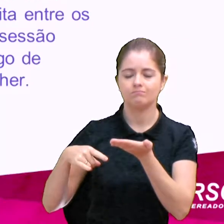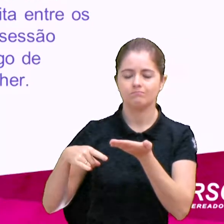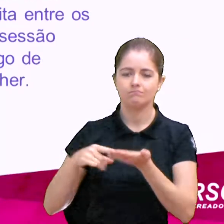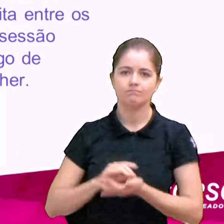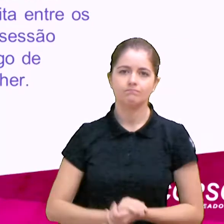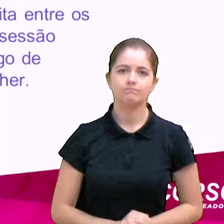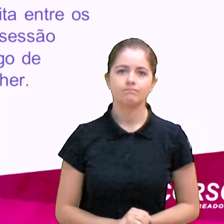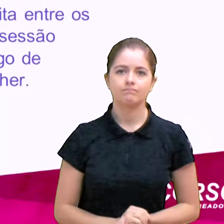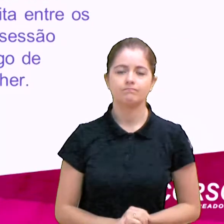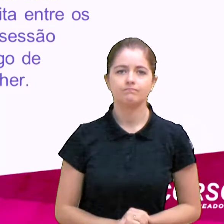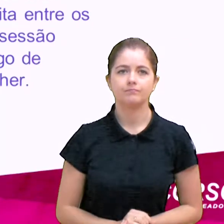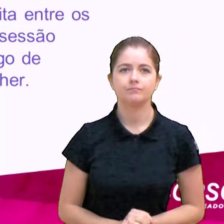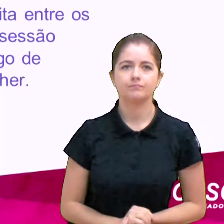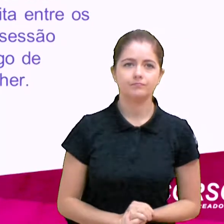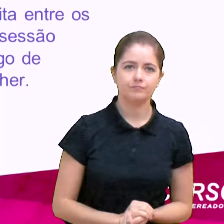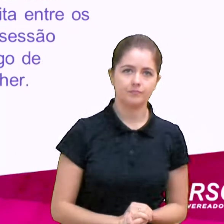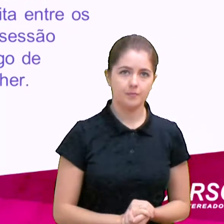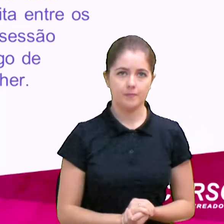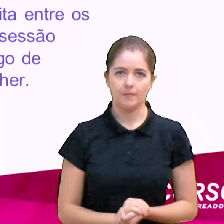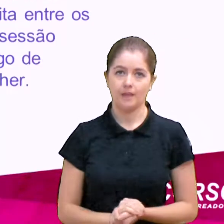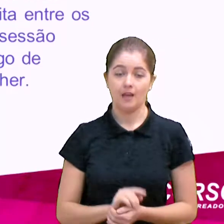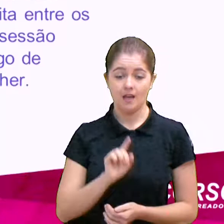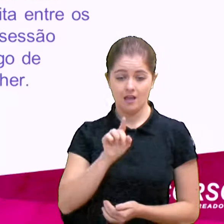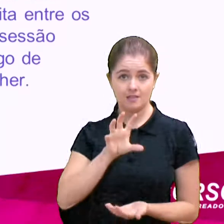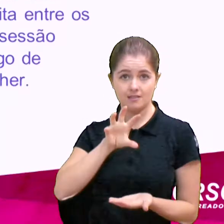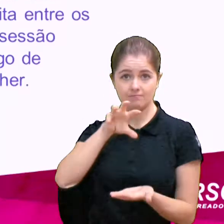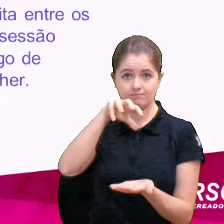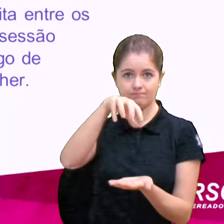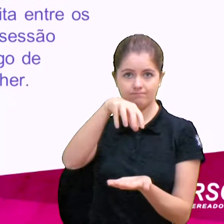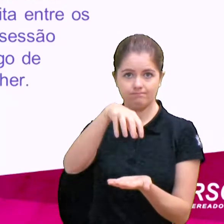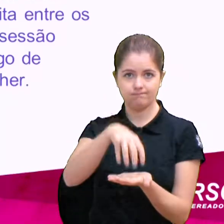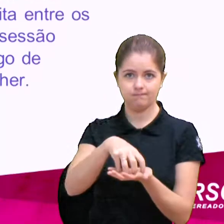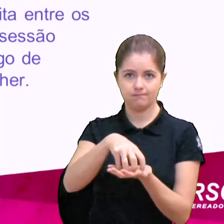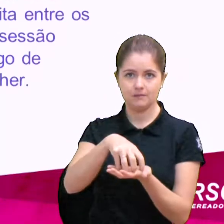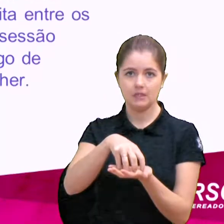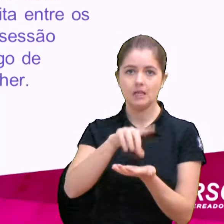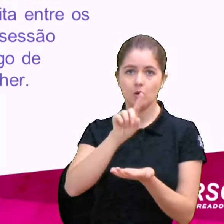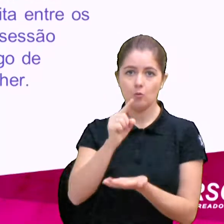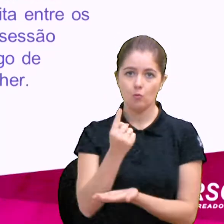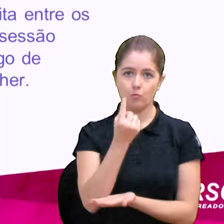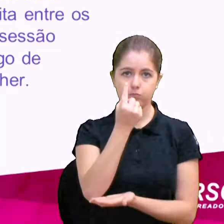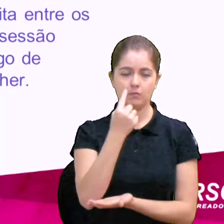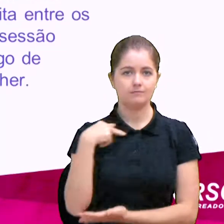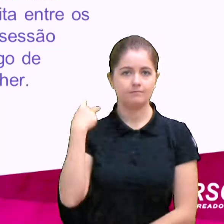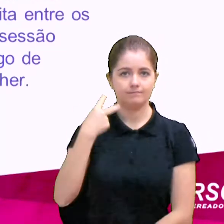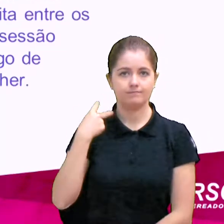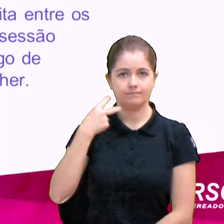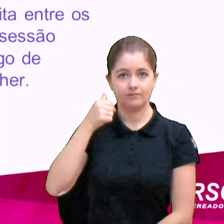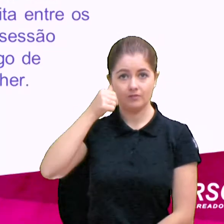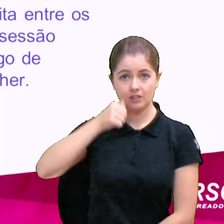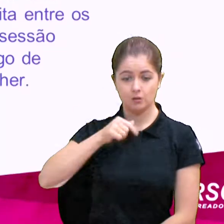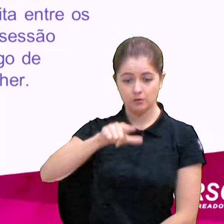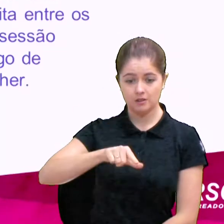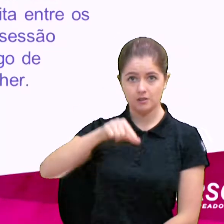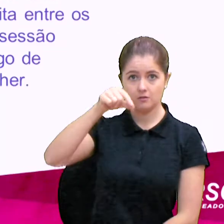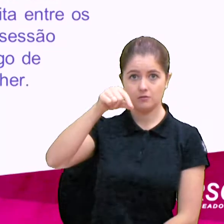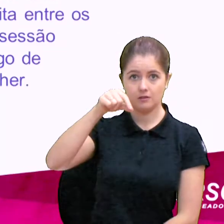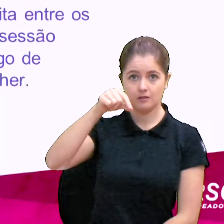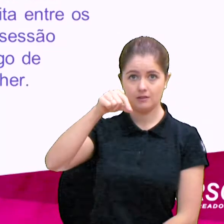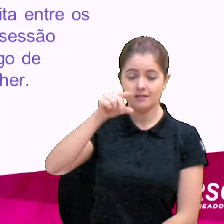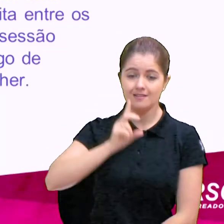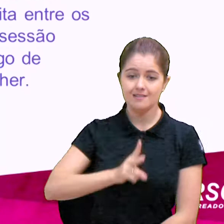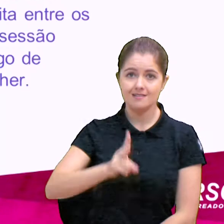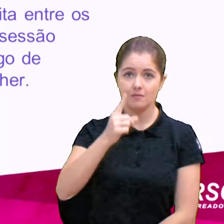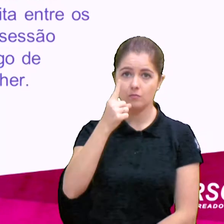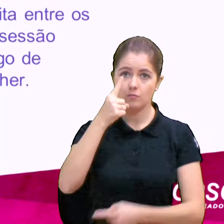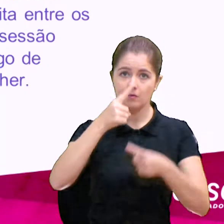passar. A Procuradoria Especial será exercida por uma vereadora, eleita entre os pares, a cada ano no início da